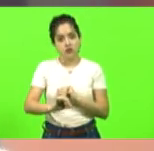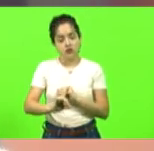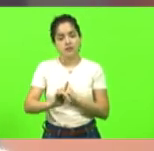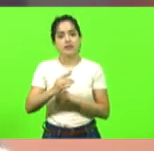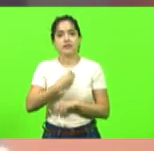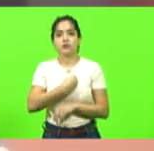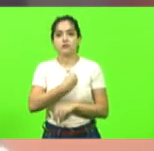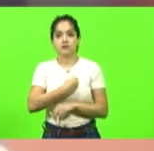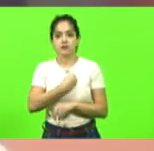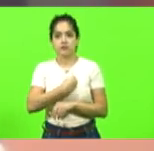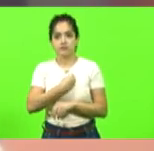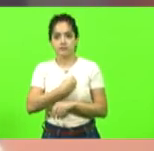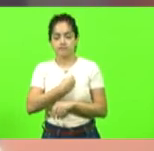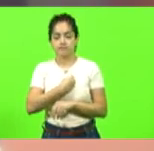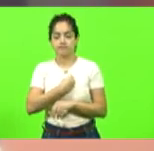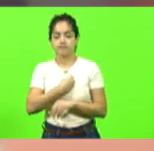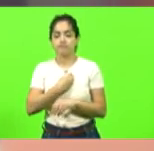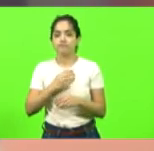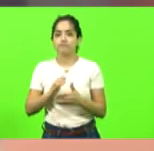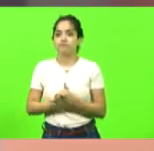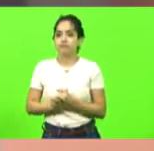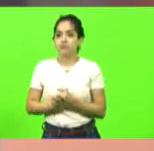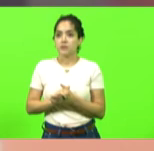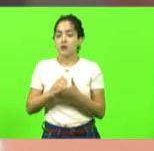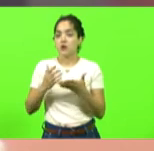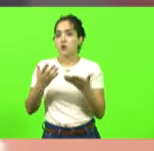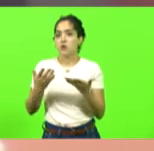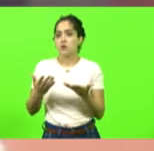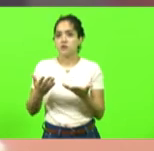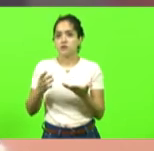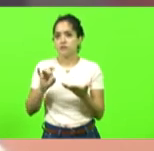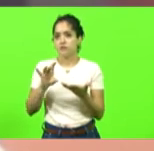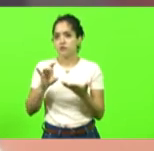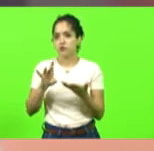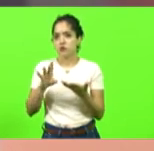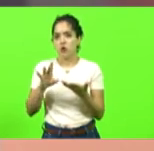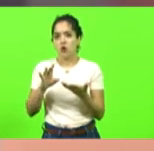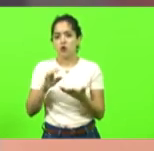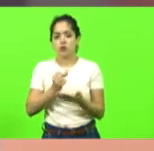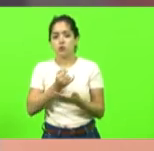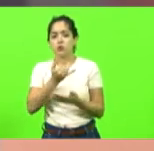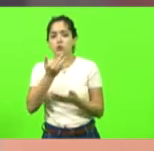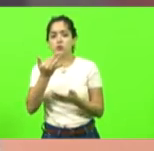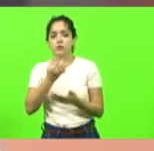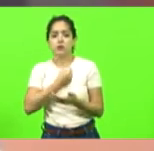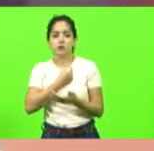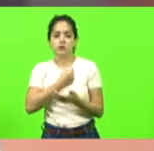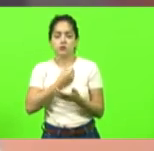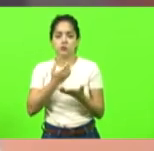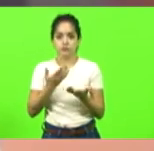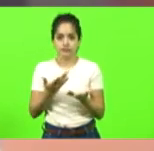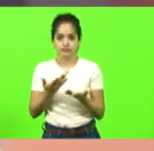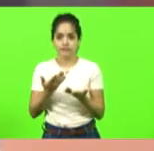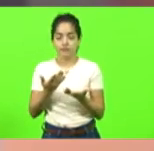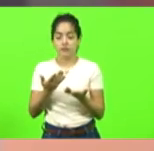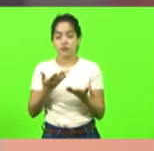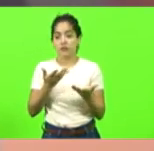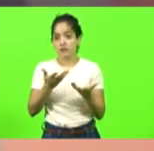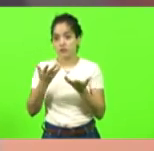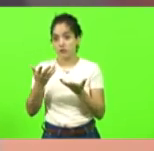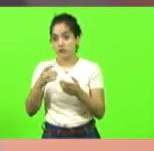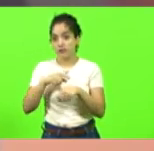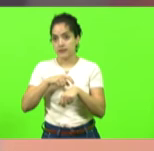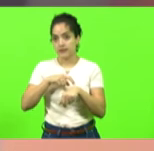quem tem direito à morte, como se fossem apenas números. Então, eu quero, nesse